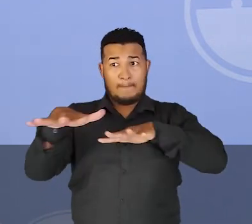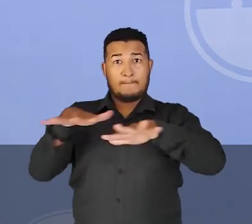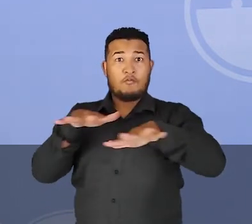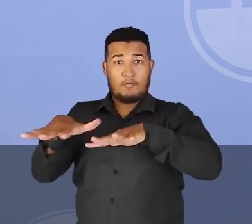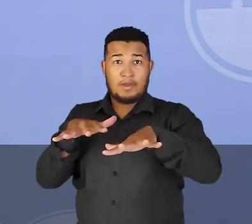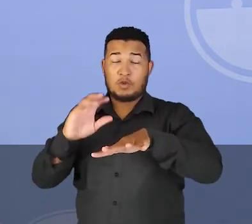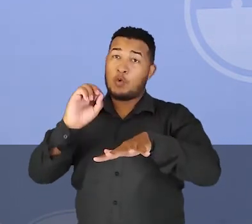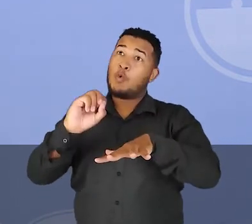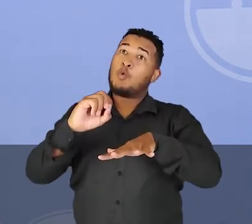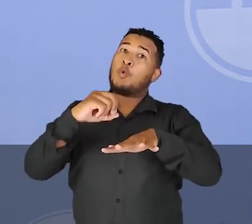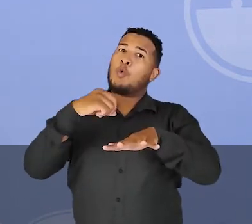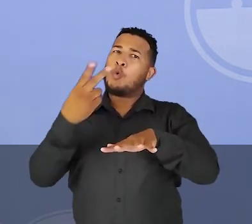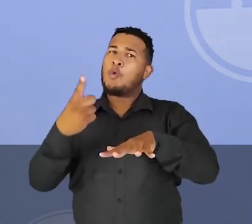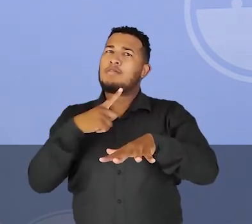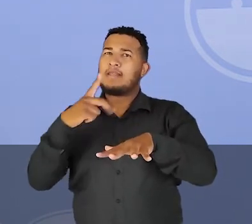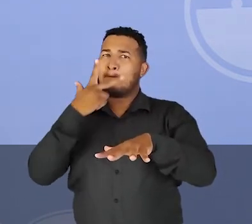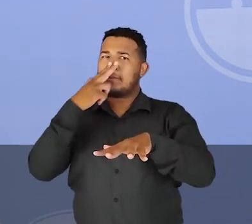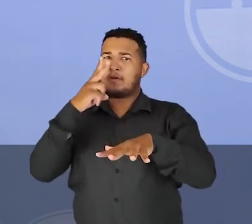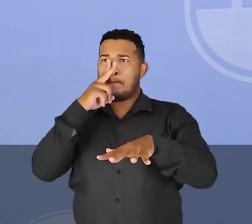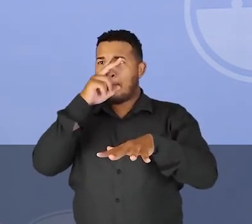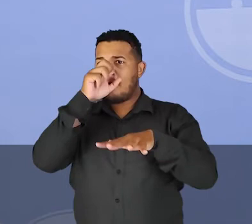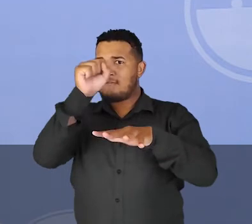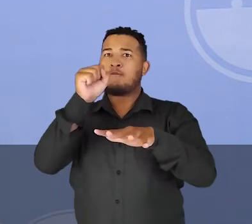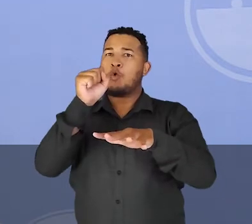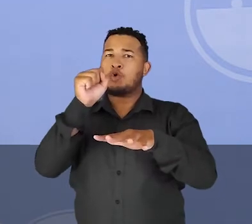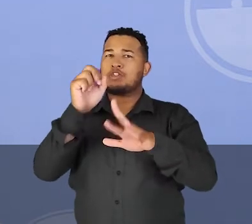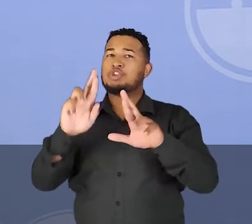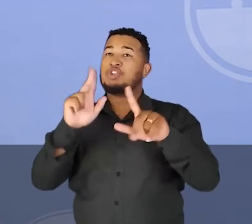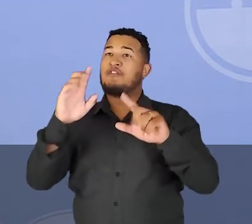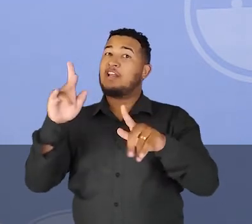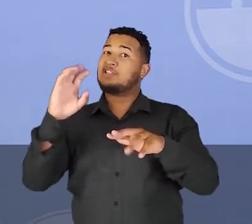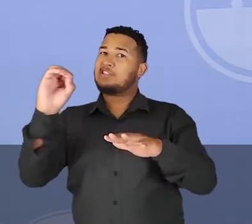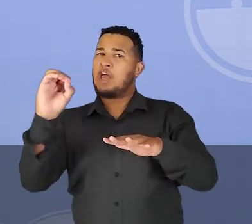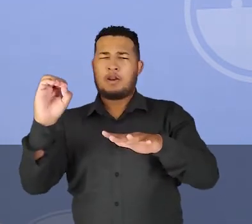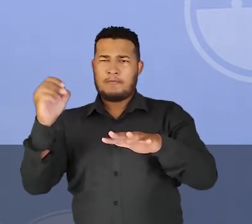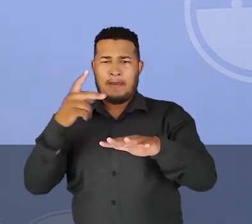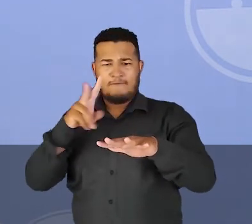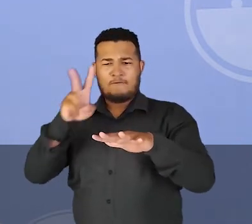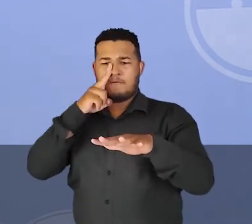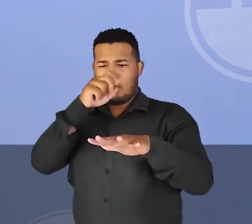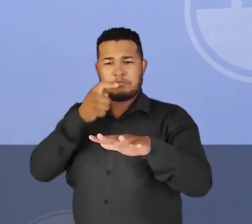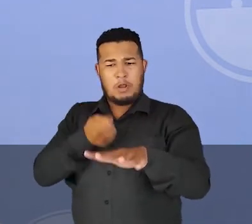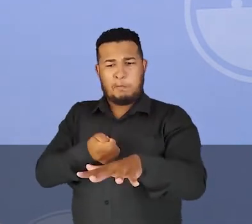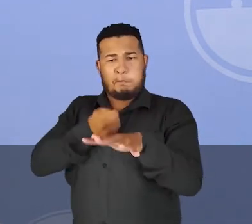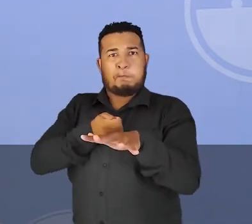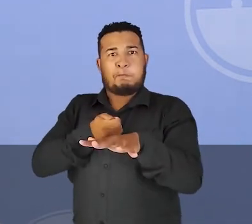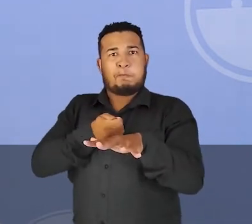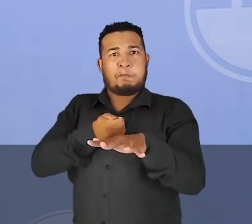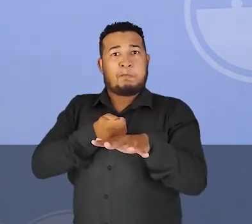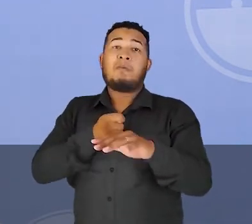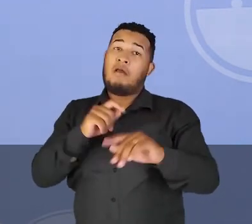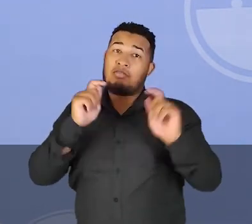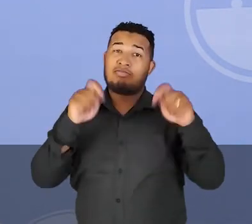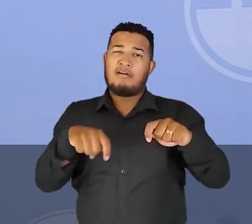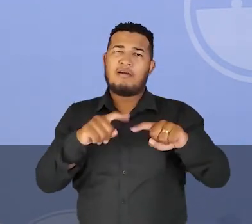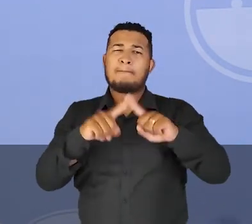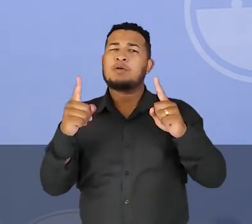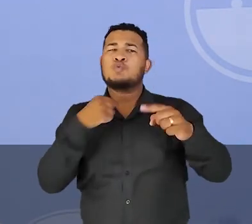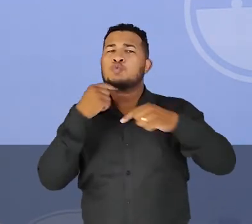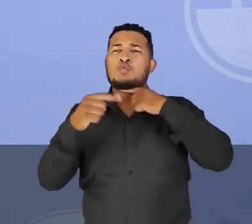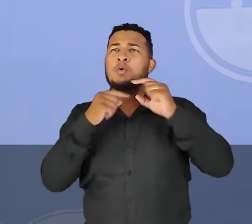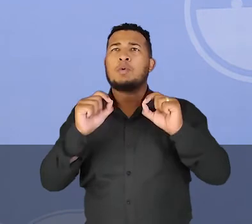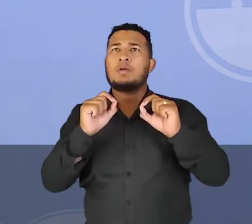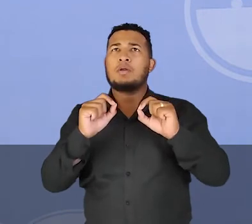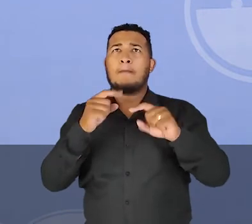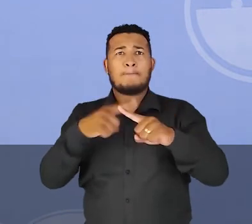a menos que haja uma força resultante diferente de zero atuando sobre ele, poderia ser de Galileu. Mas a pergunta que surge